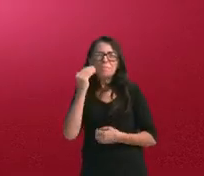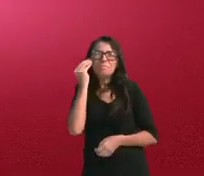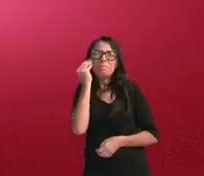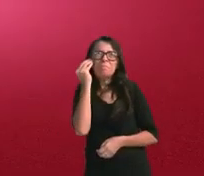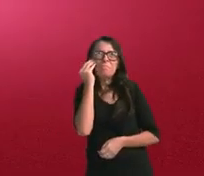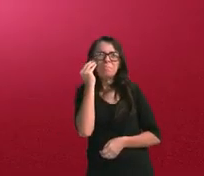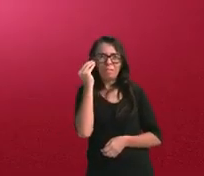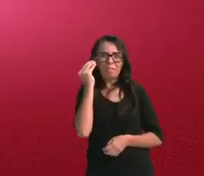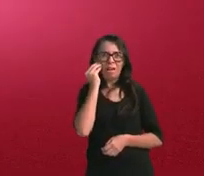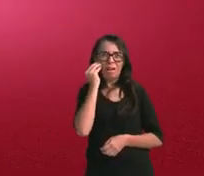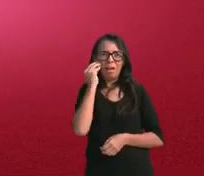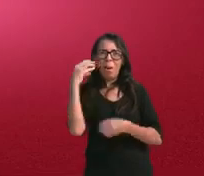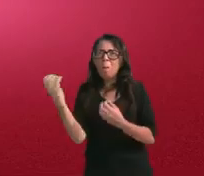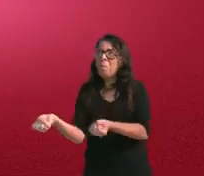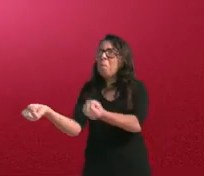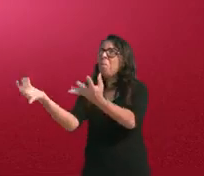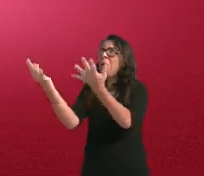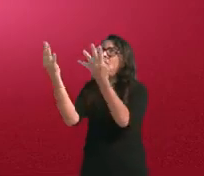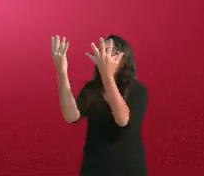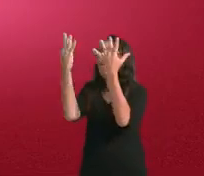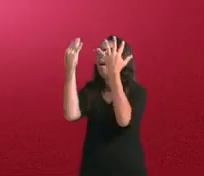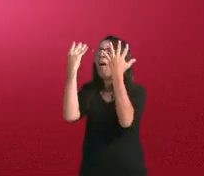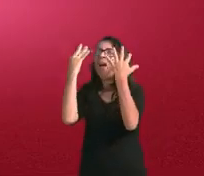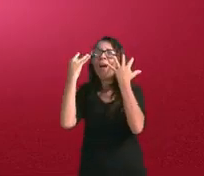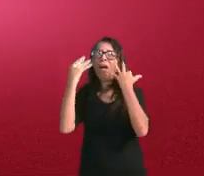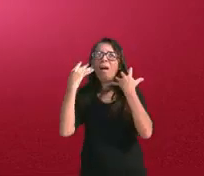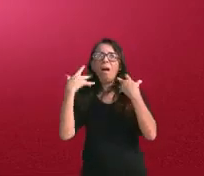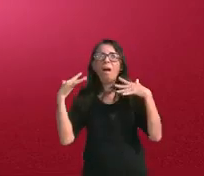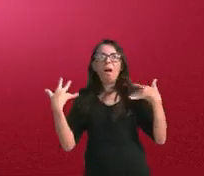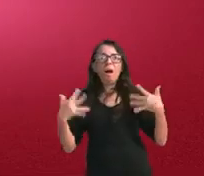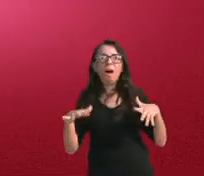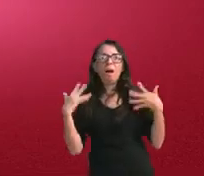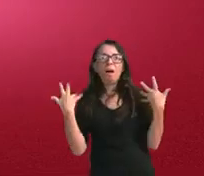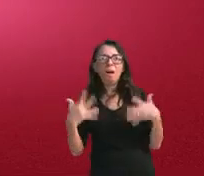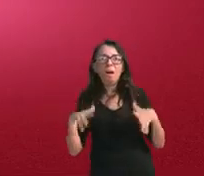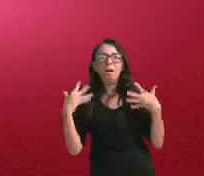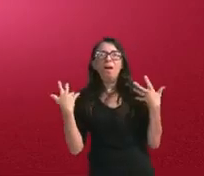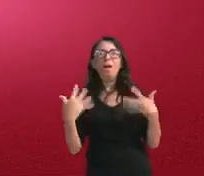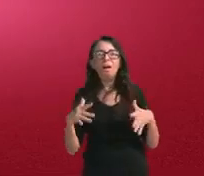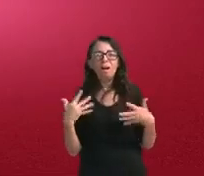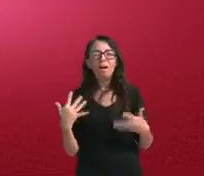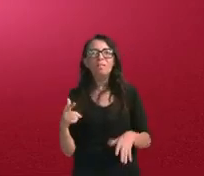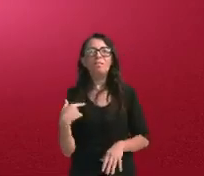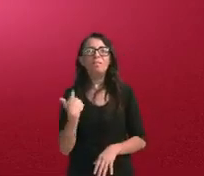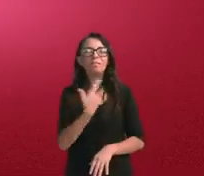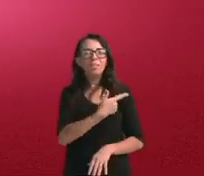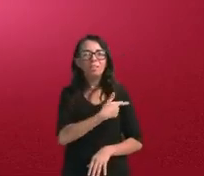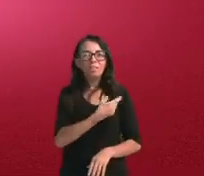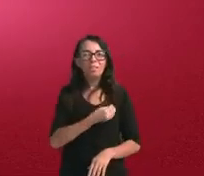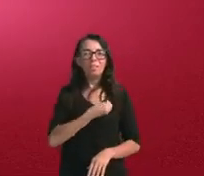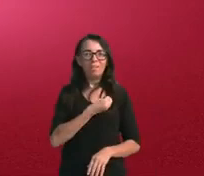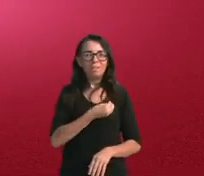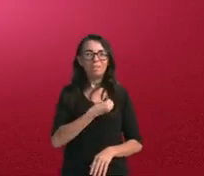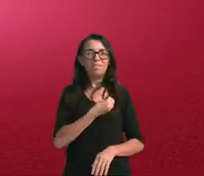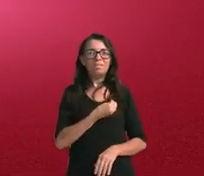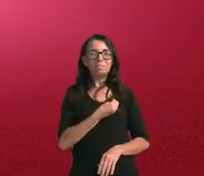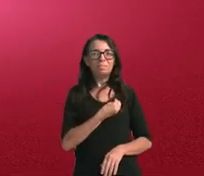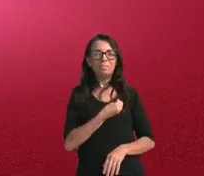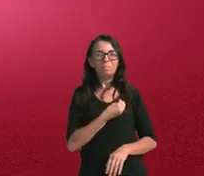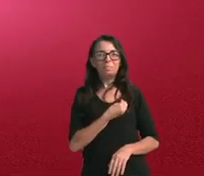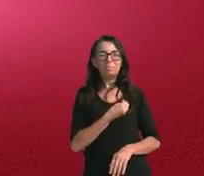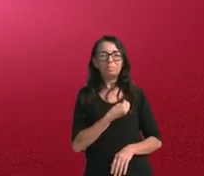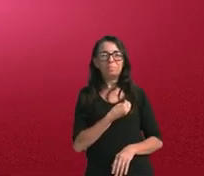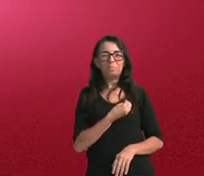Deus sempre provém o melhor, Ele age para o melhor para nossas vidas. Então, nós termos um